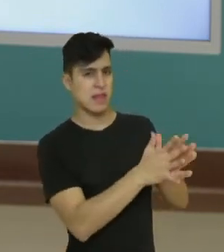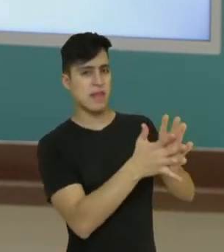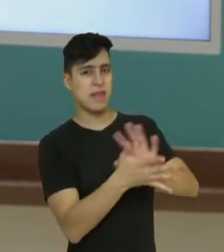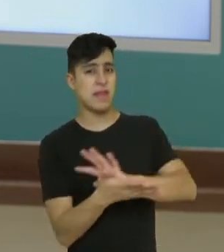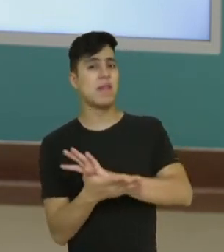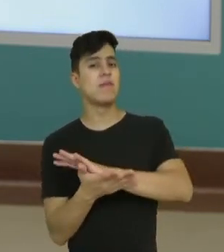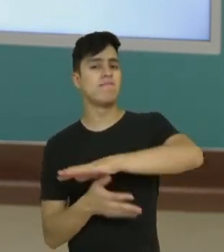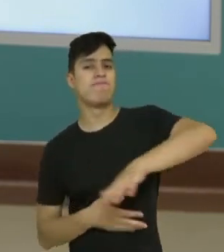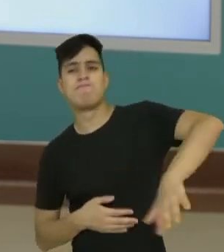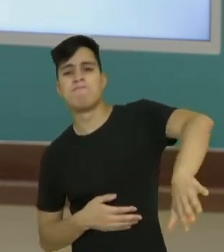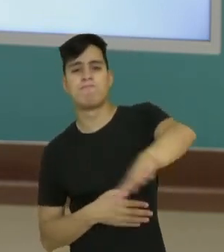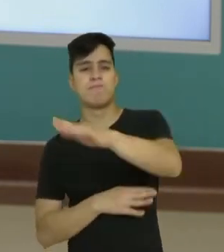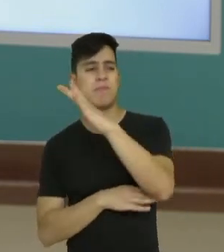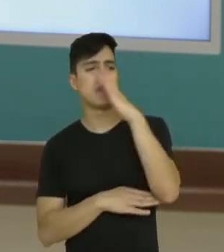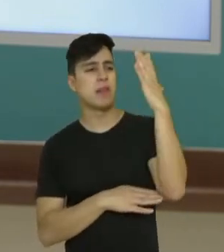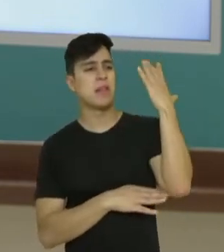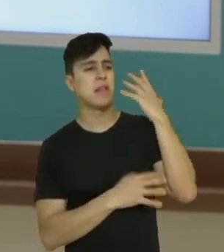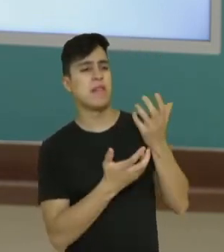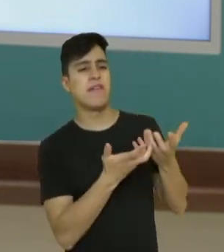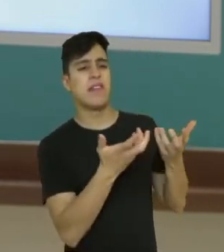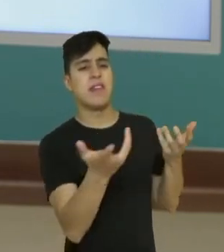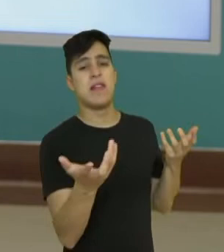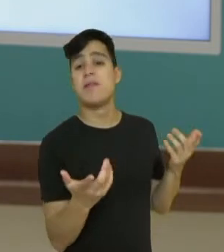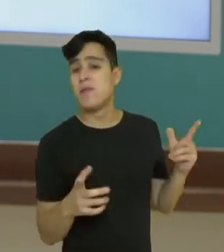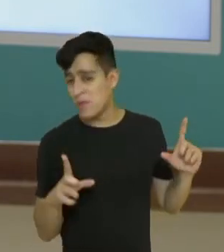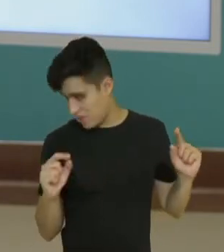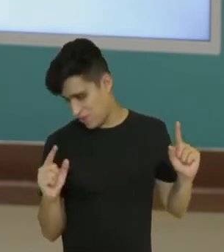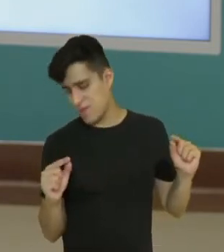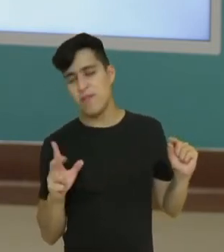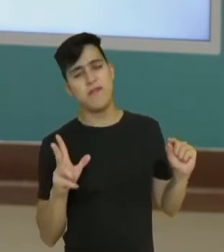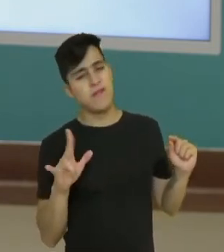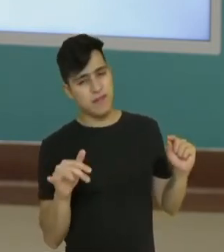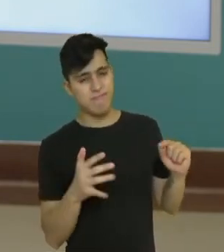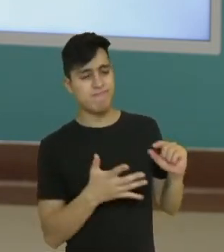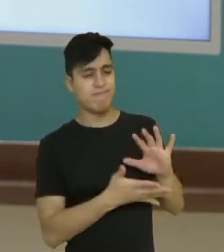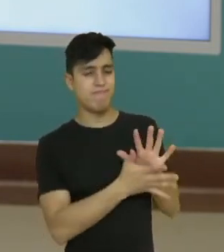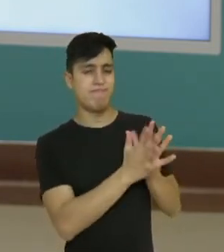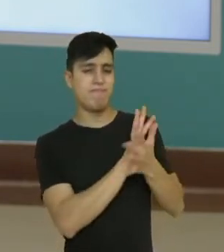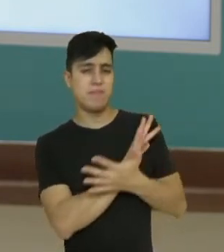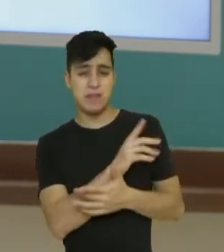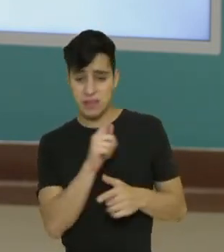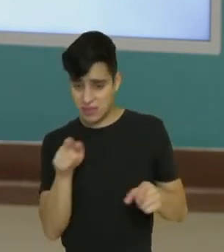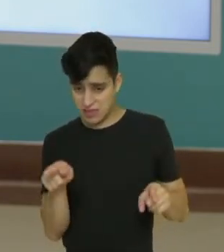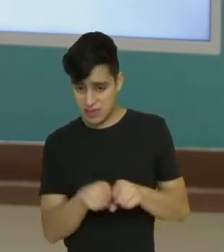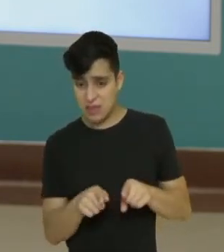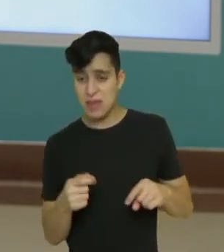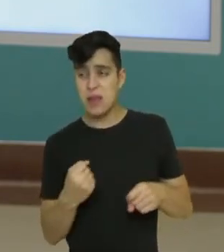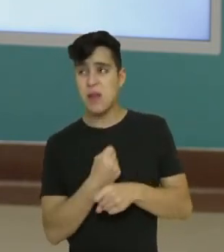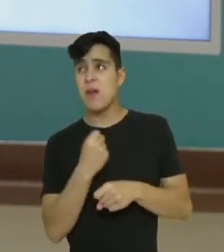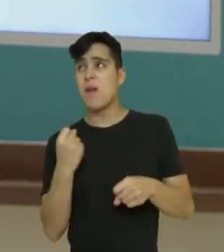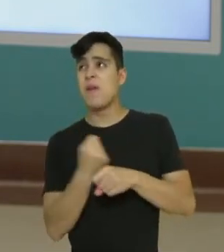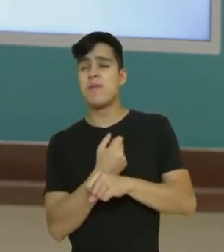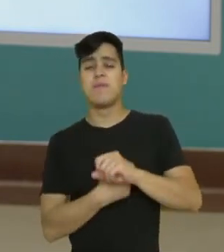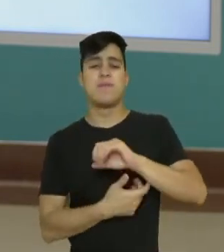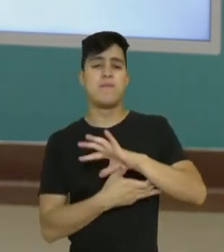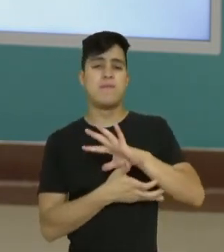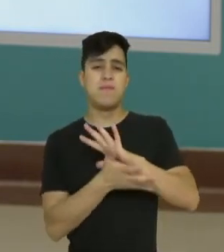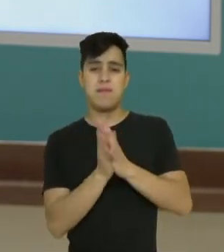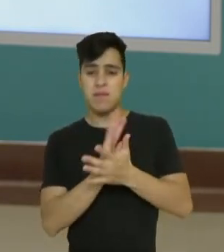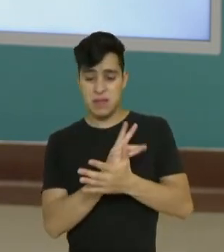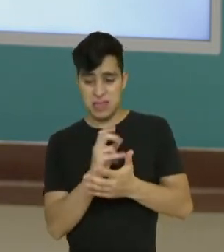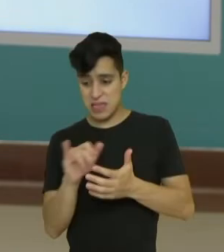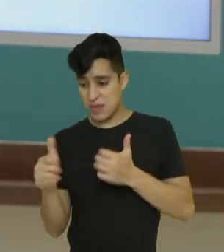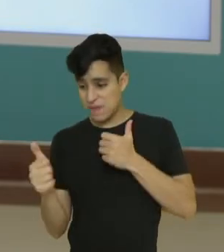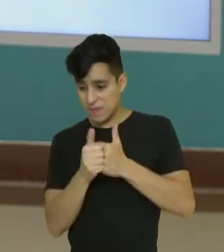a vegetação, a grama, então a vida vegetal, pode a vida animal e até as construções, aquilo que estiver